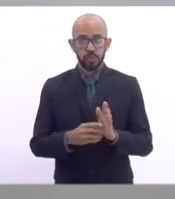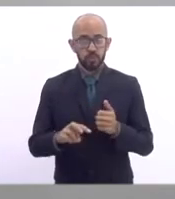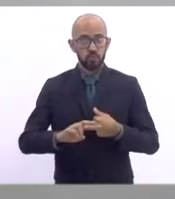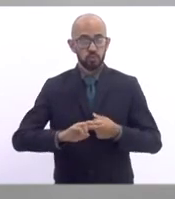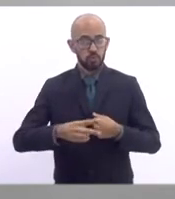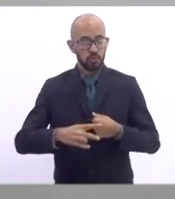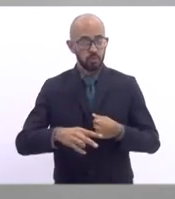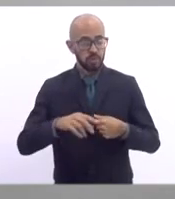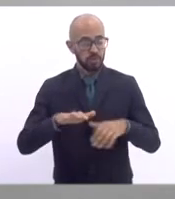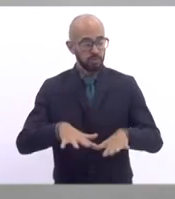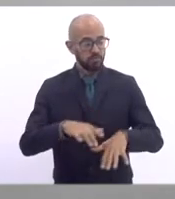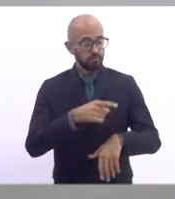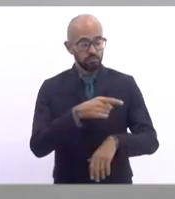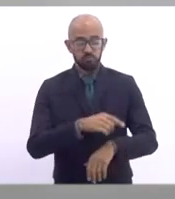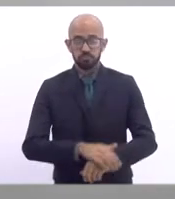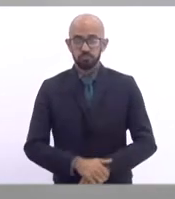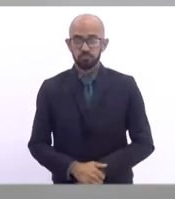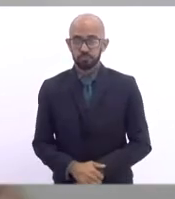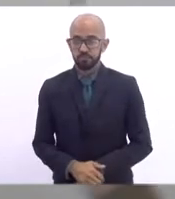são esses